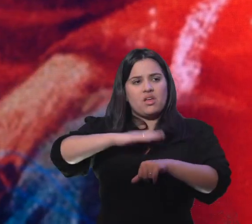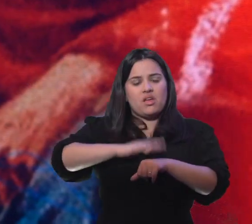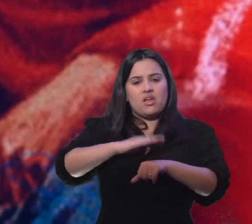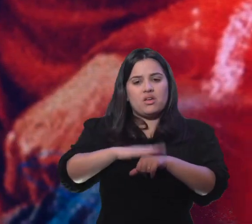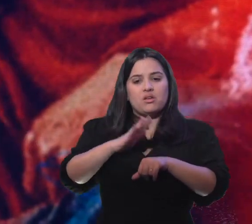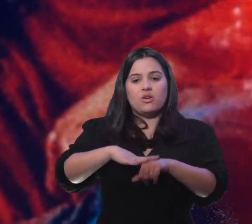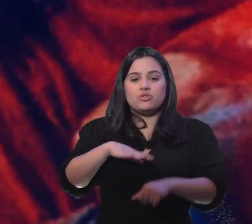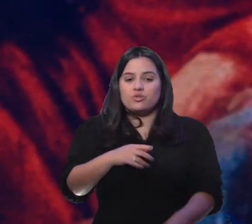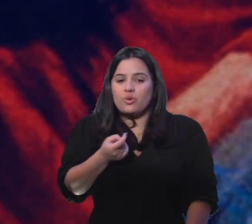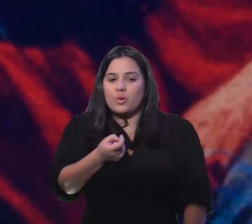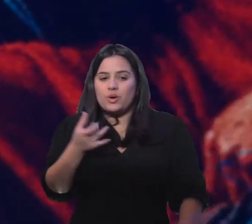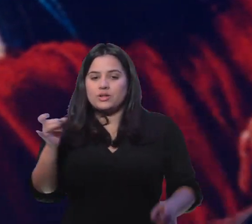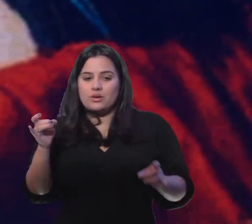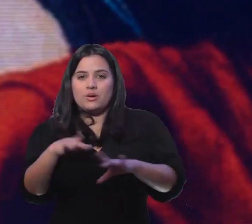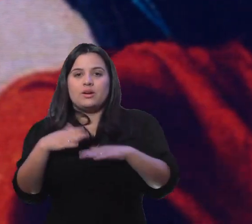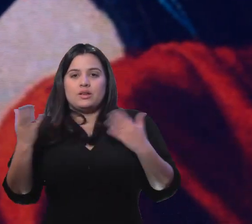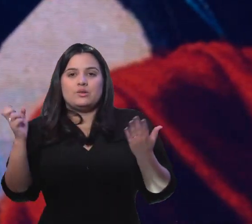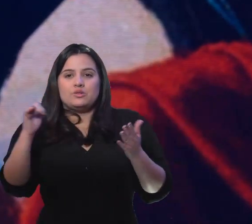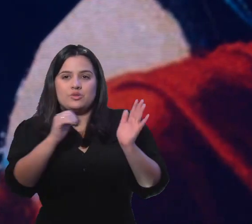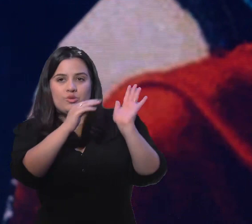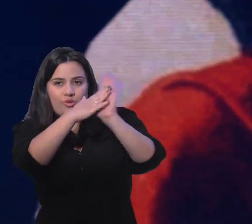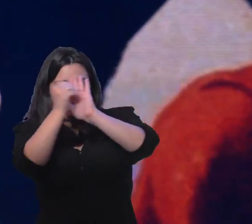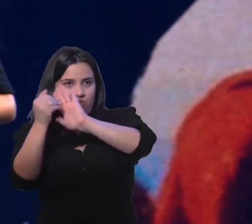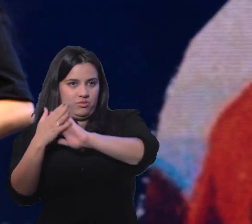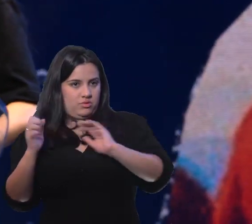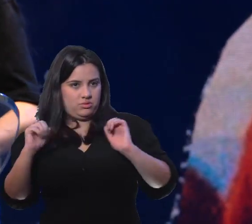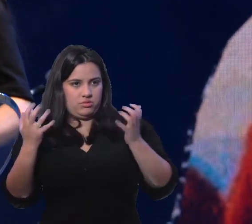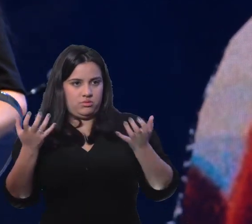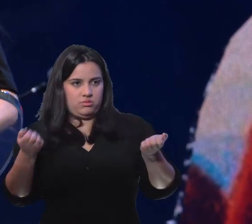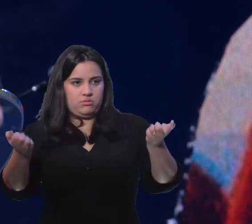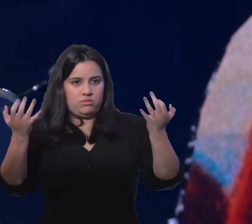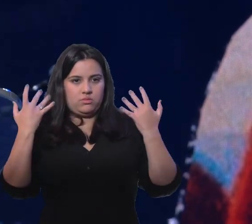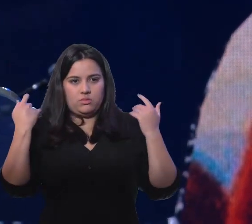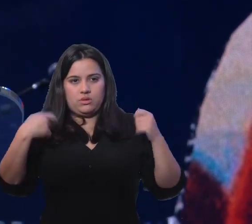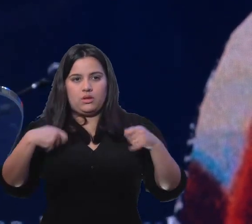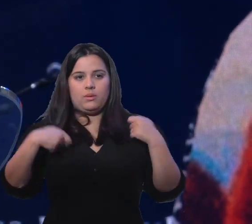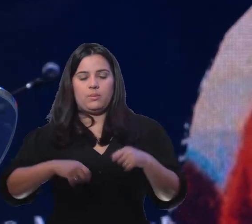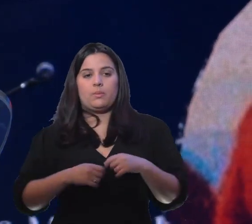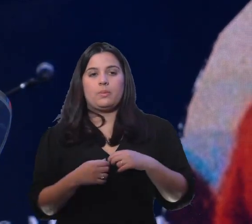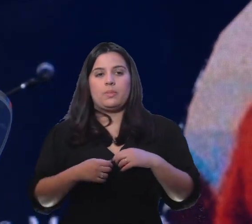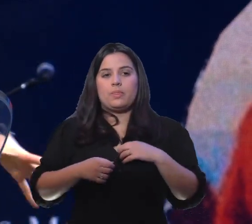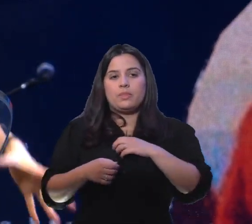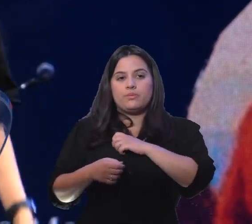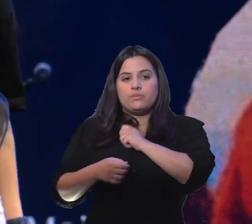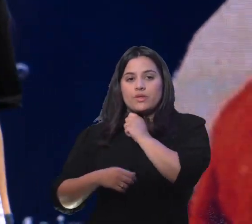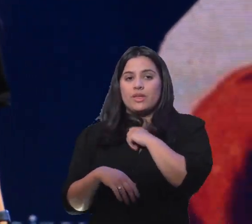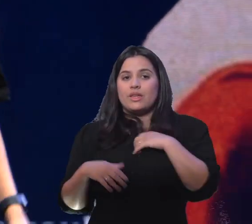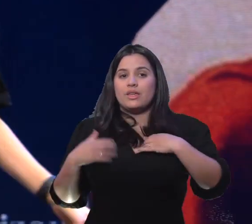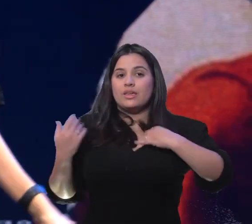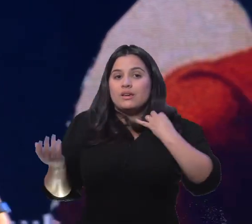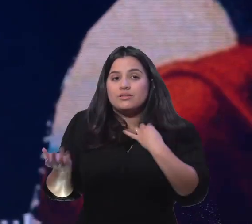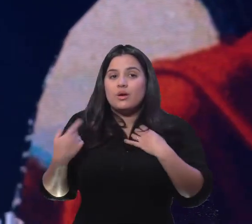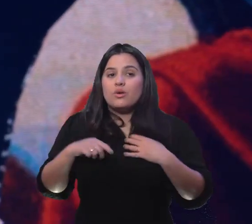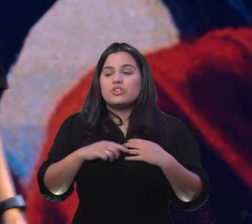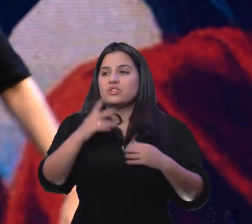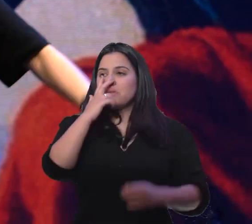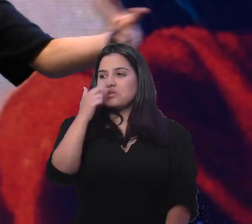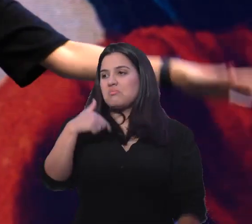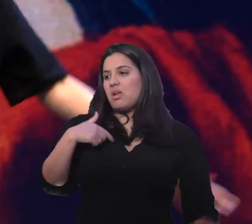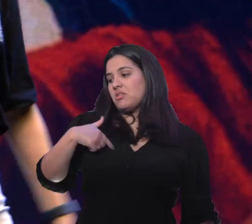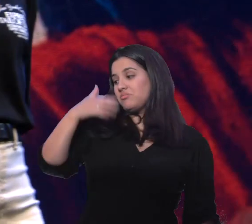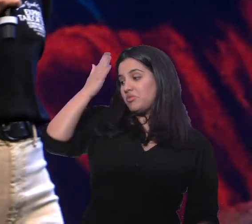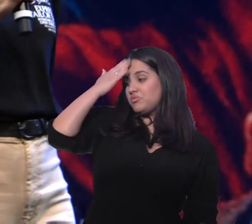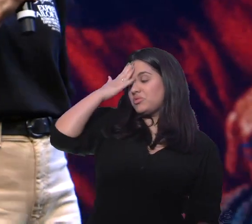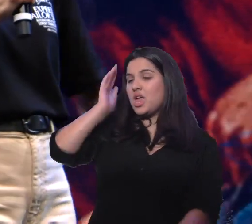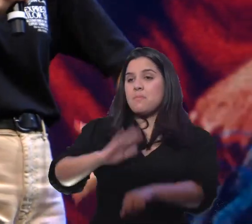terminando, então, se a galera do Louvor quiser subir. Mas a gente tem muito essa ideia de que a gente sabe mais do que todo mundo. Eu sei